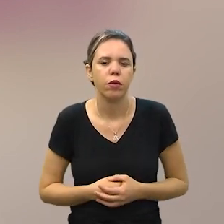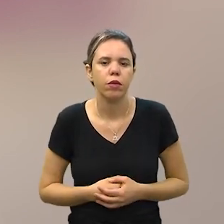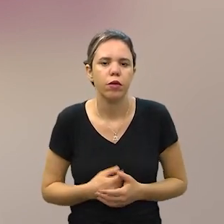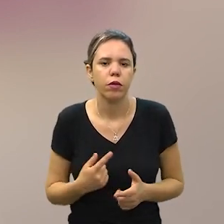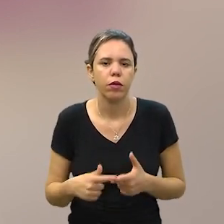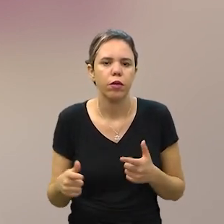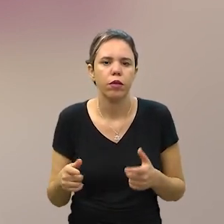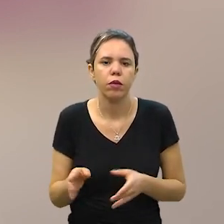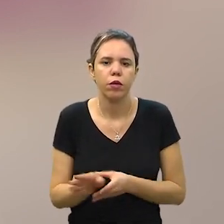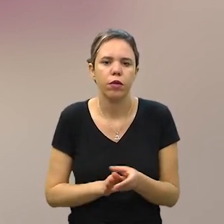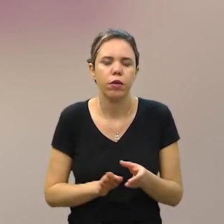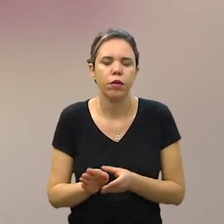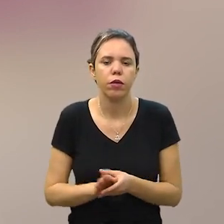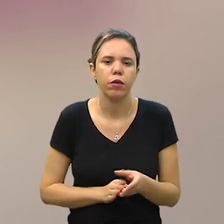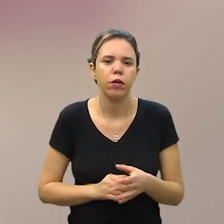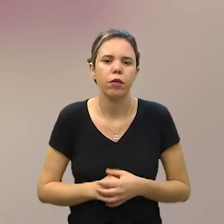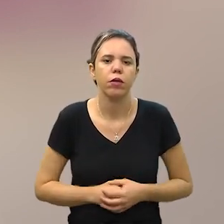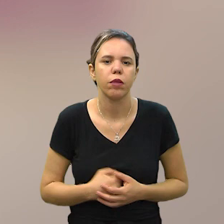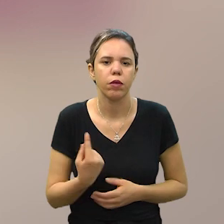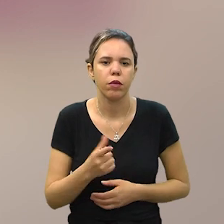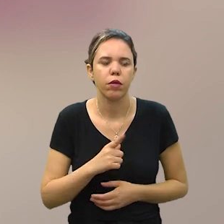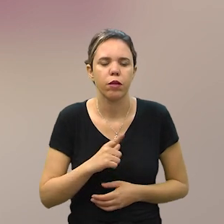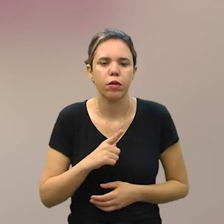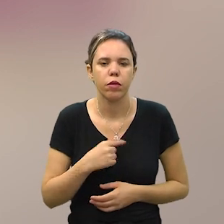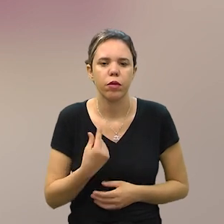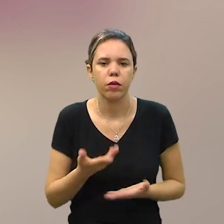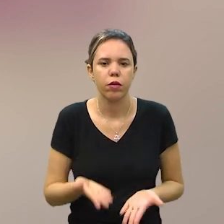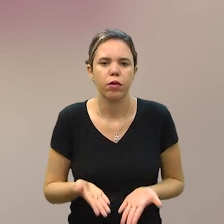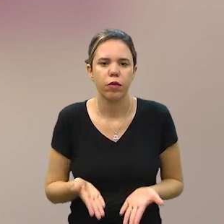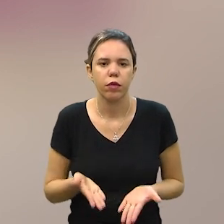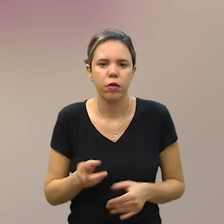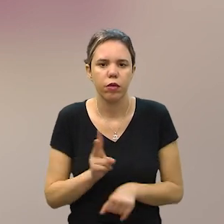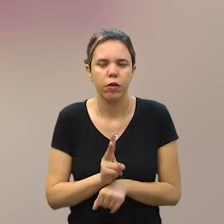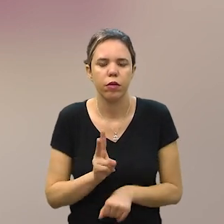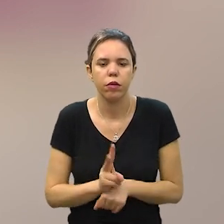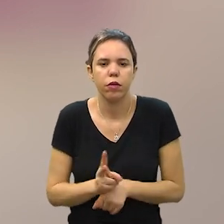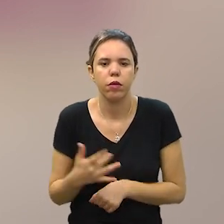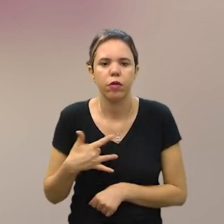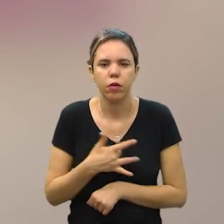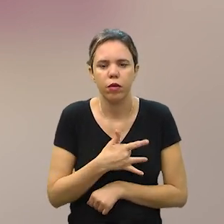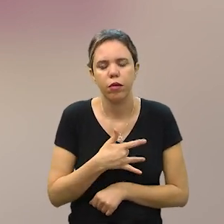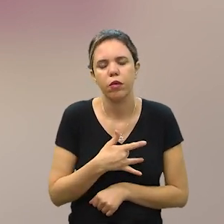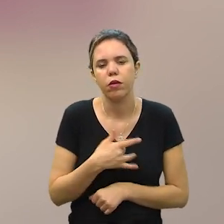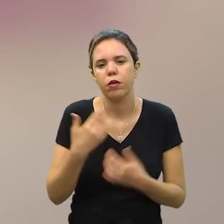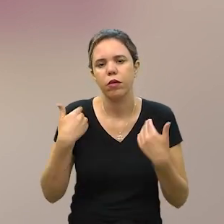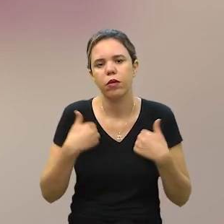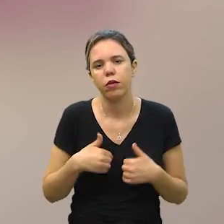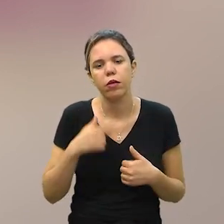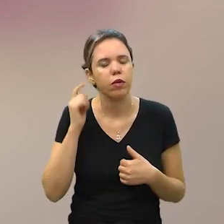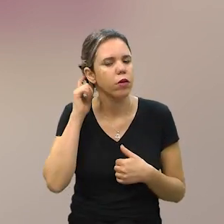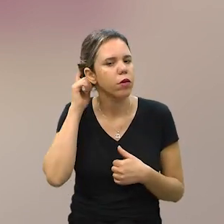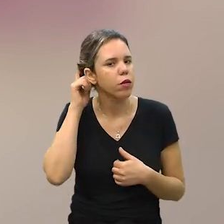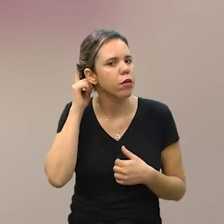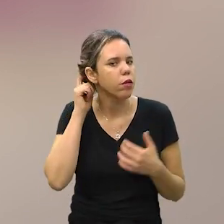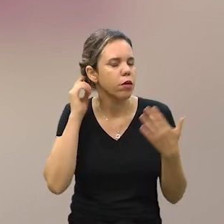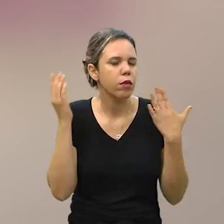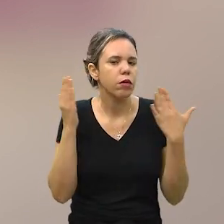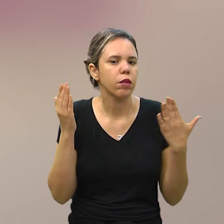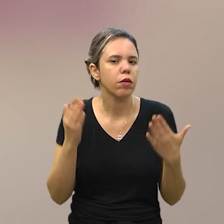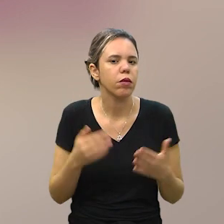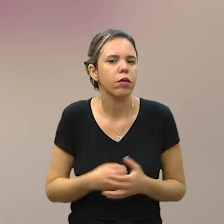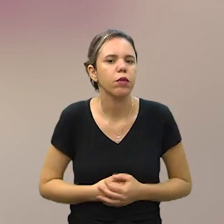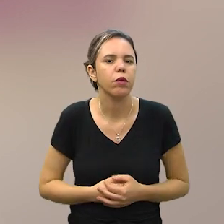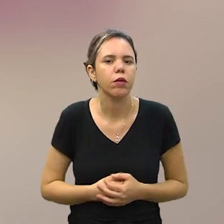dos fatores mais recomendados para nós estarmos cuidando da nossa saúde, tanto física quanto